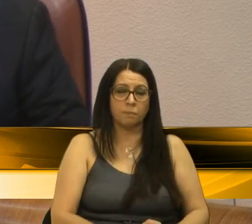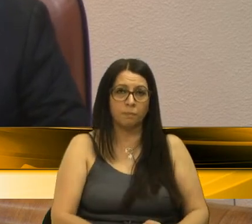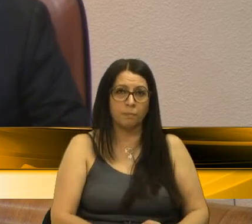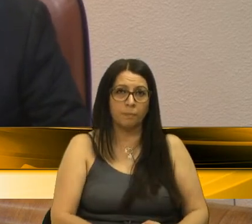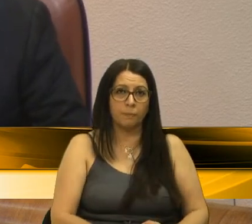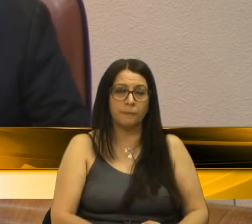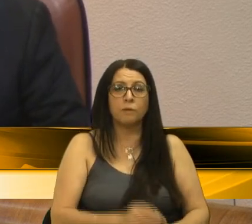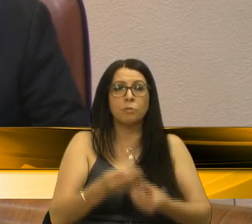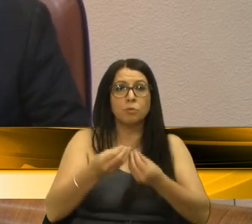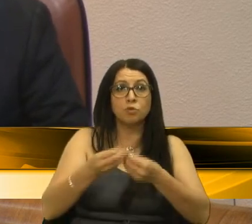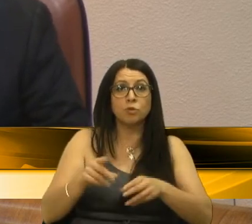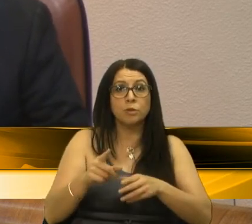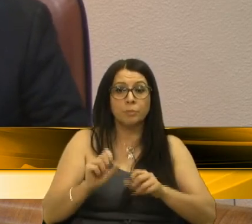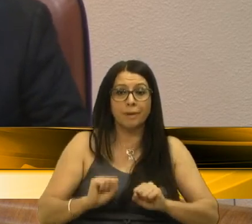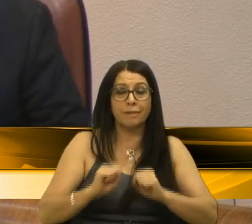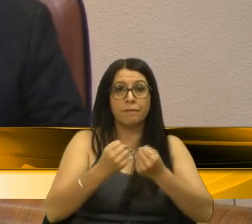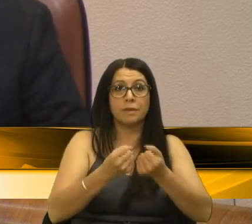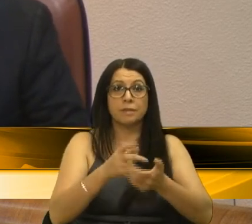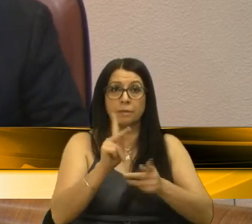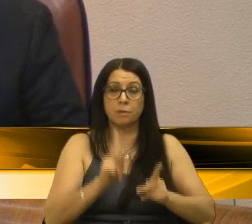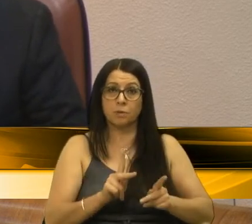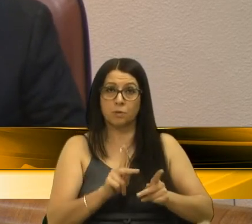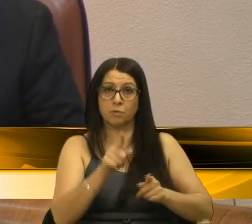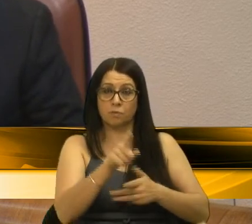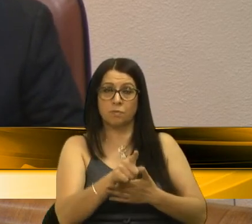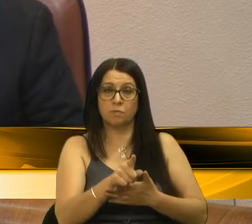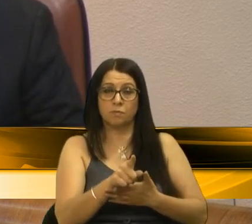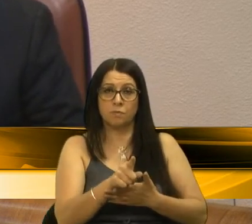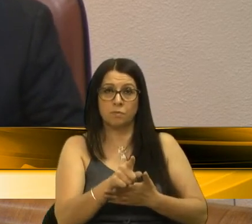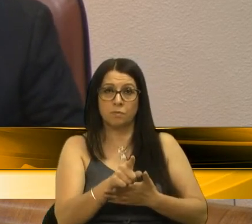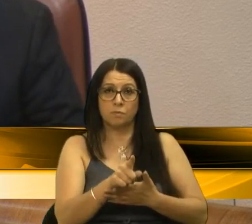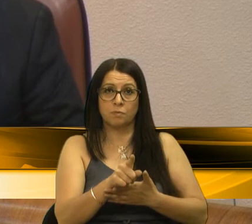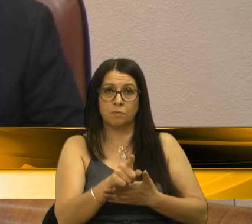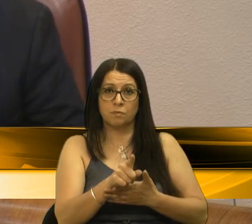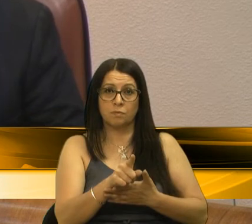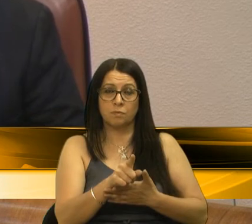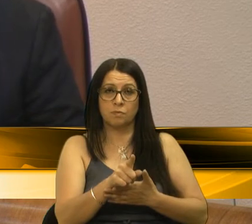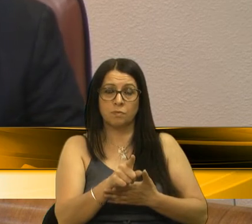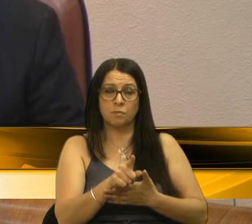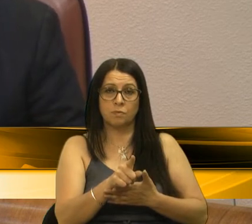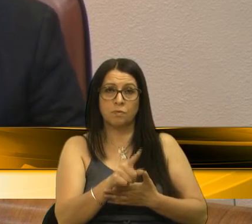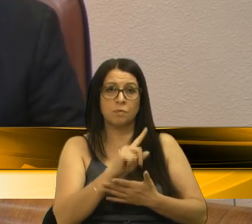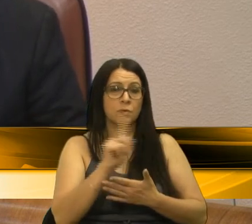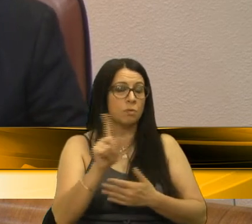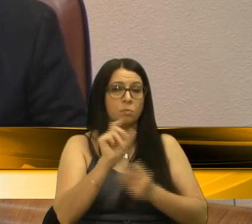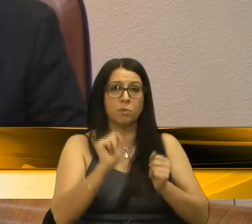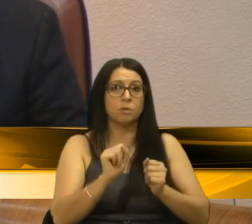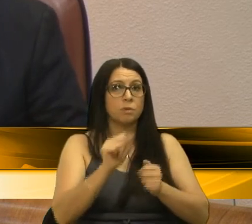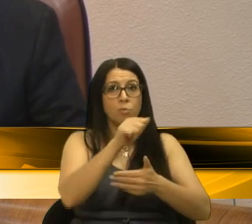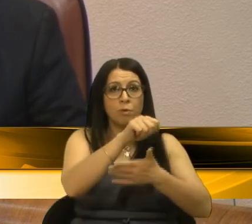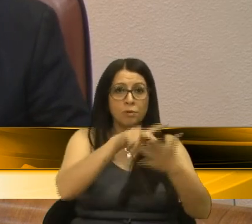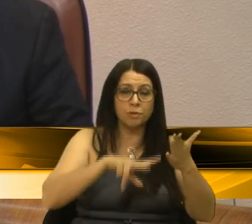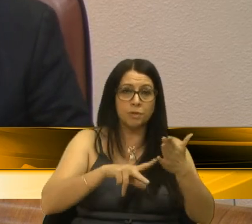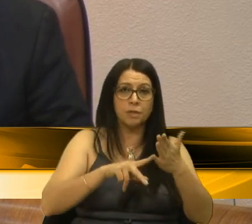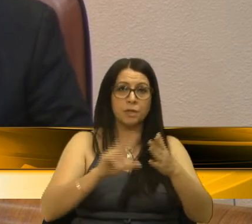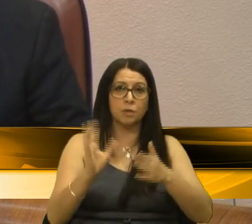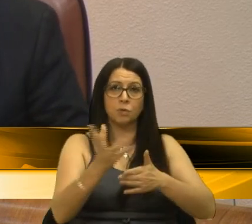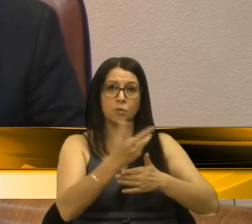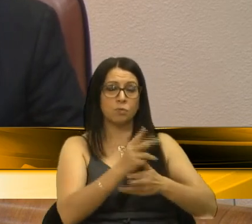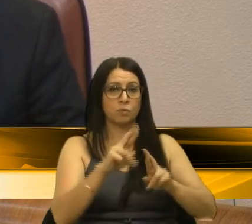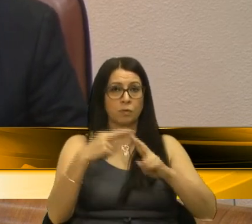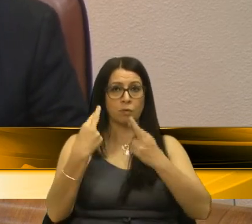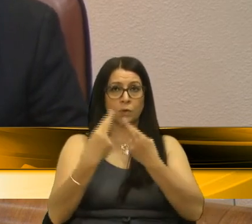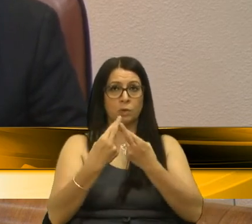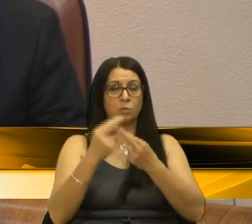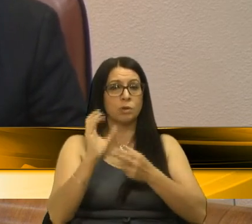Qual o prejuízo para a defesa do agravado em supostamente não poder analisar os anais de uma sessão que